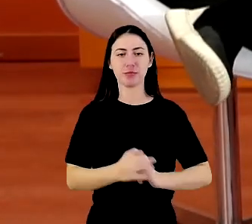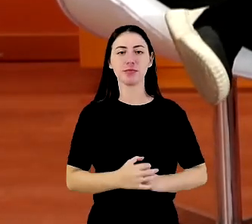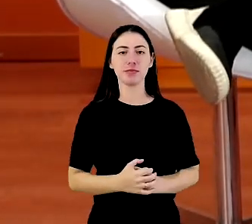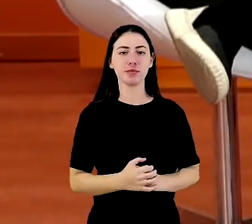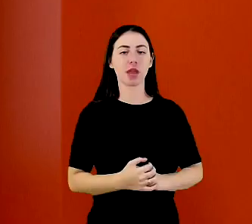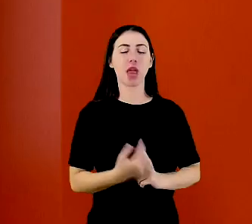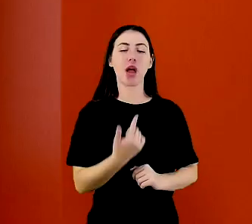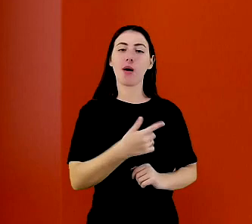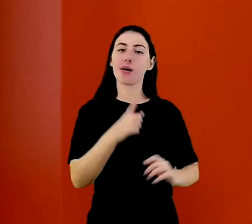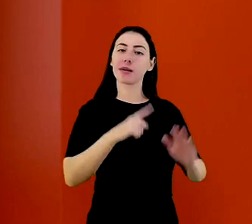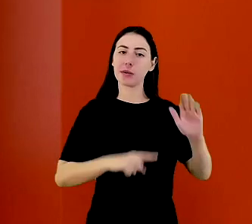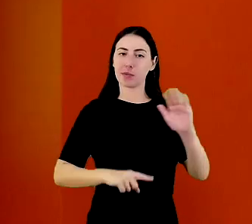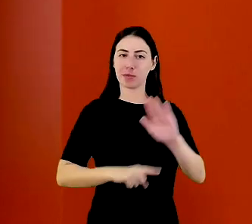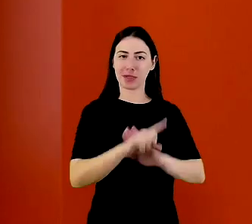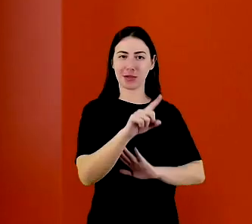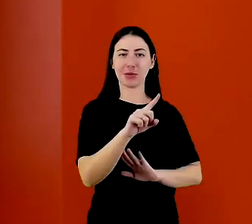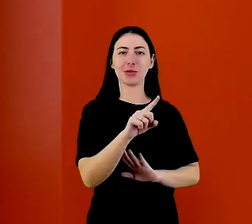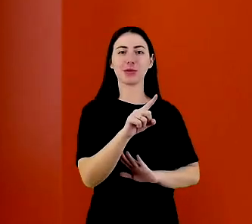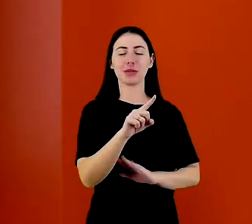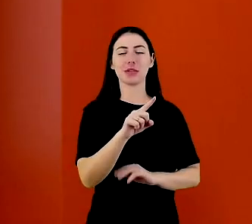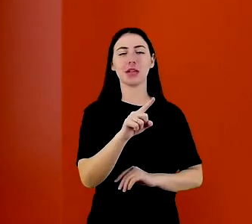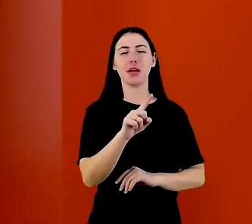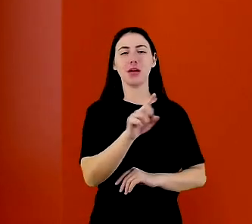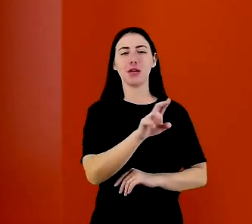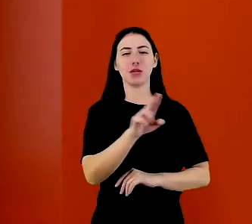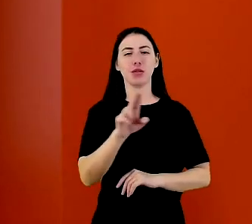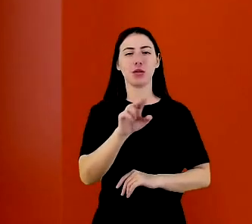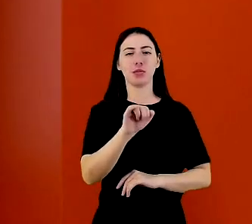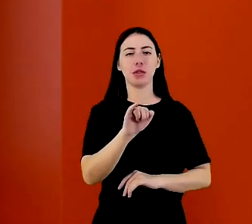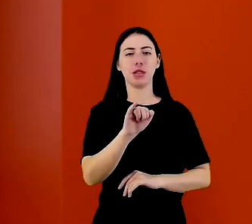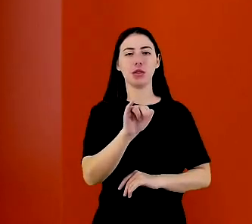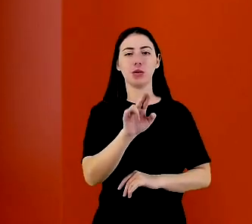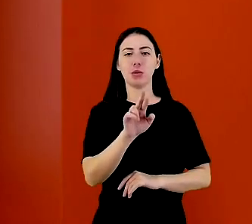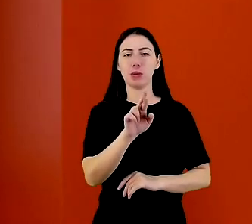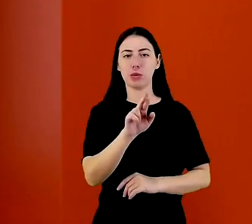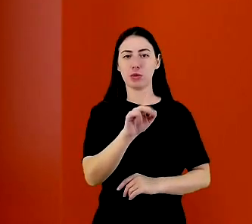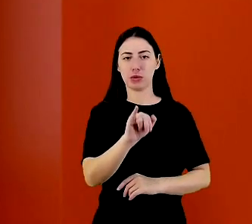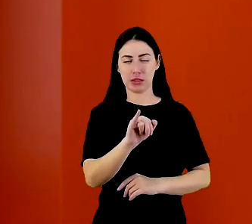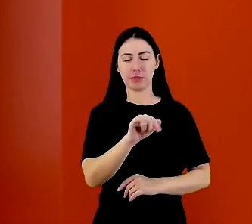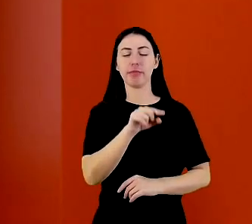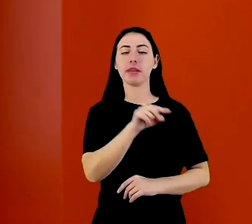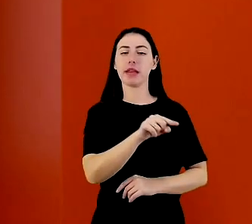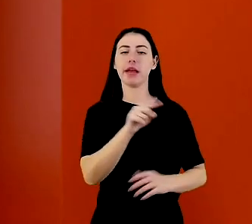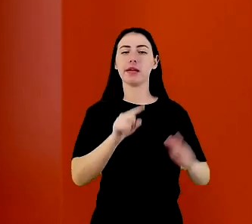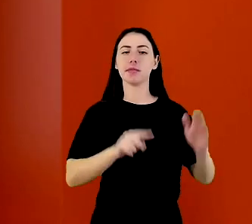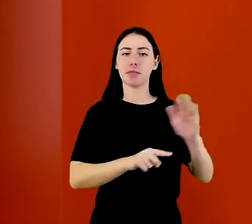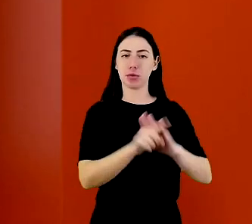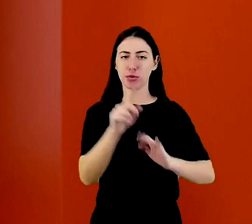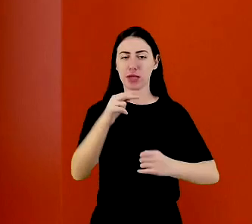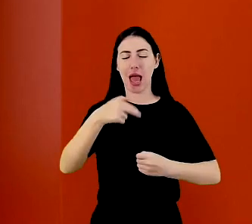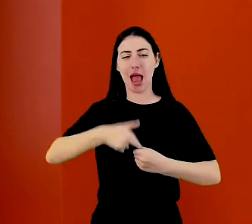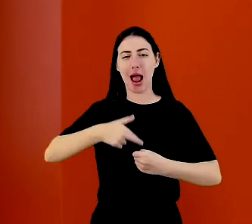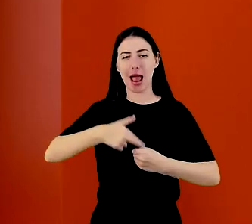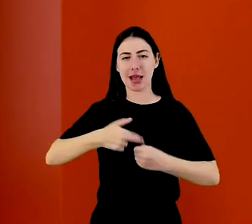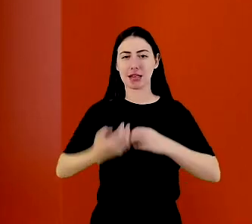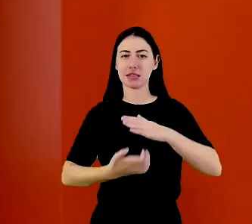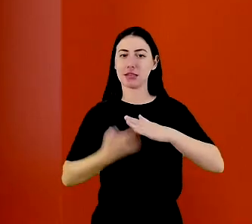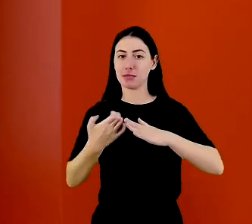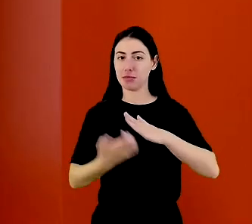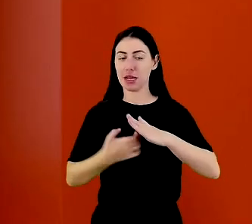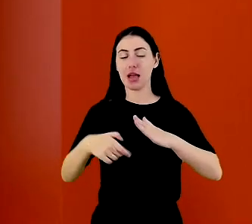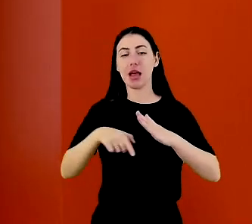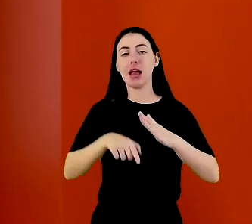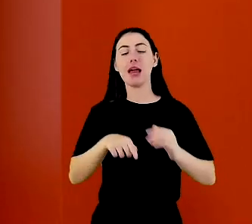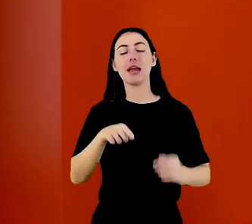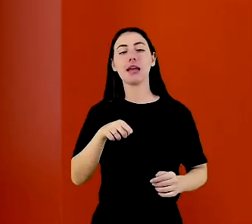é do Yuri Nomoto. Como a Raizen se adapta a esse novo cliente que exige mais velocidade